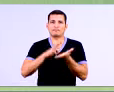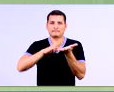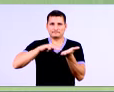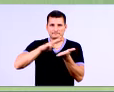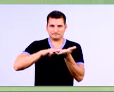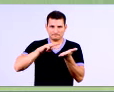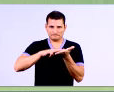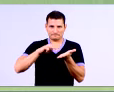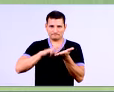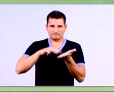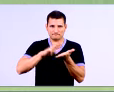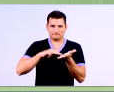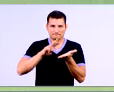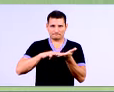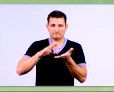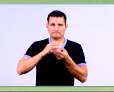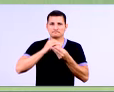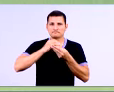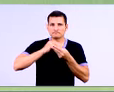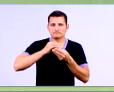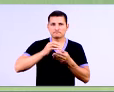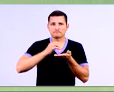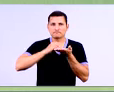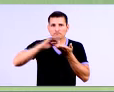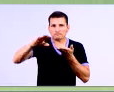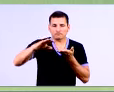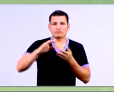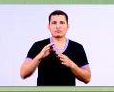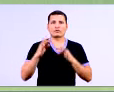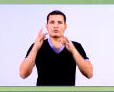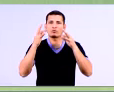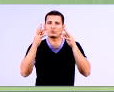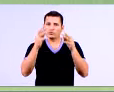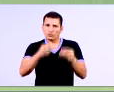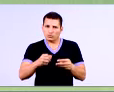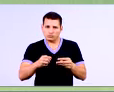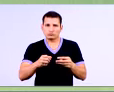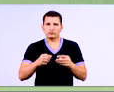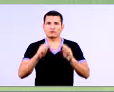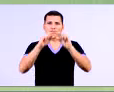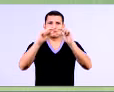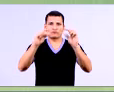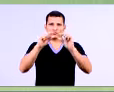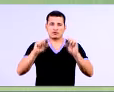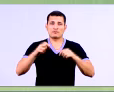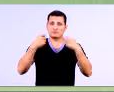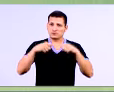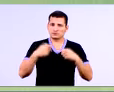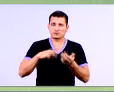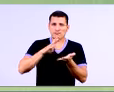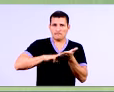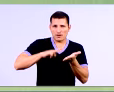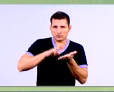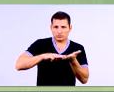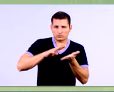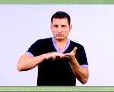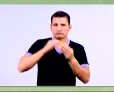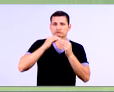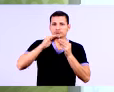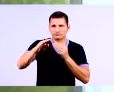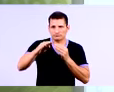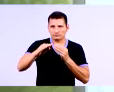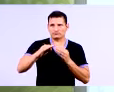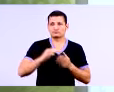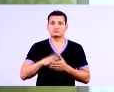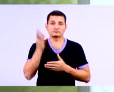método de envio. Todo formulário precisa de um método de envio. Nós vamos ver os dois que